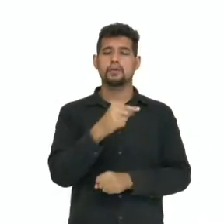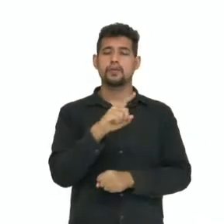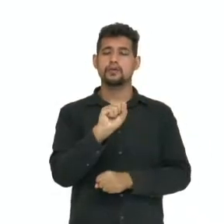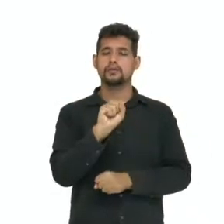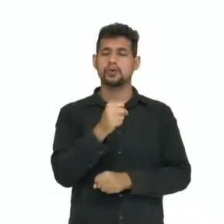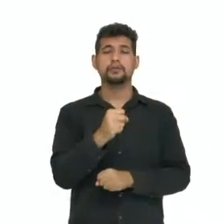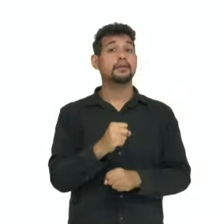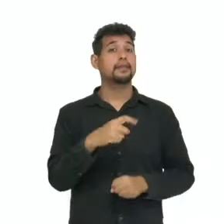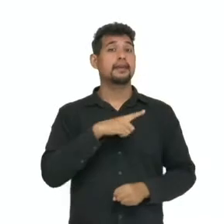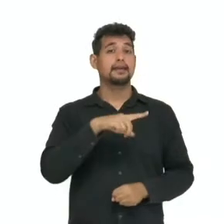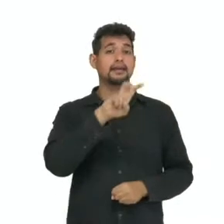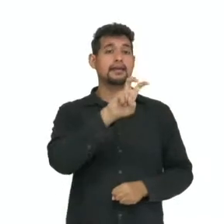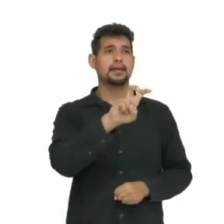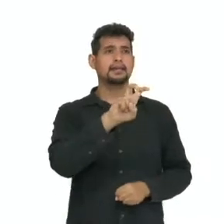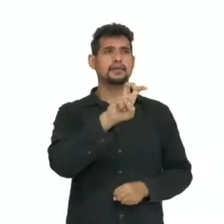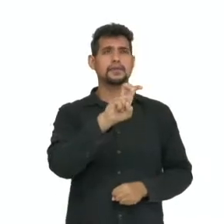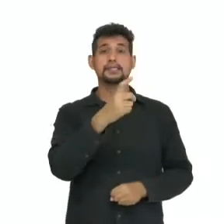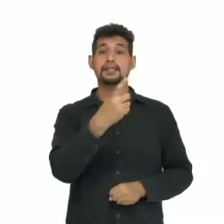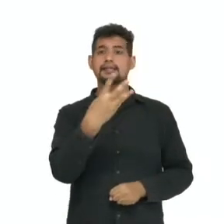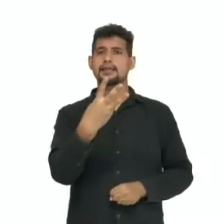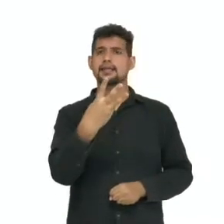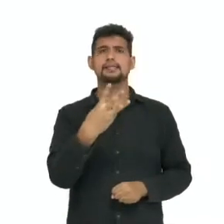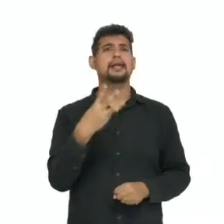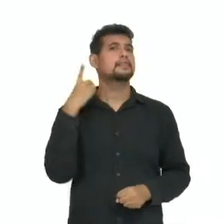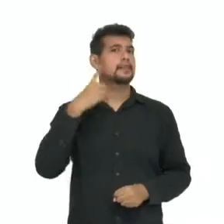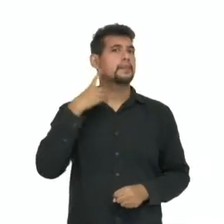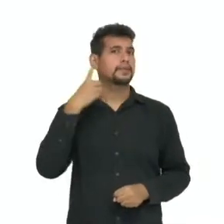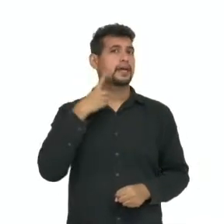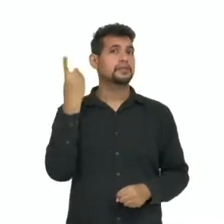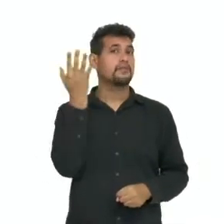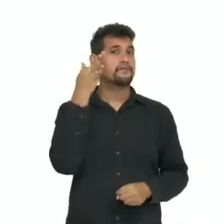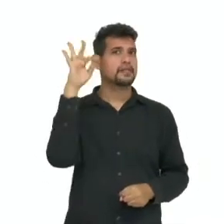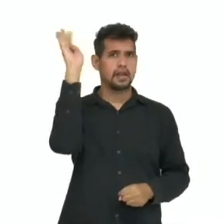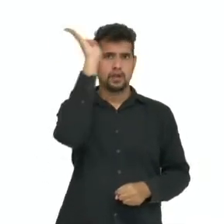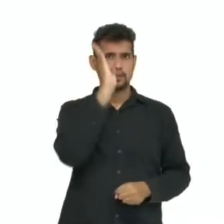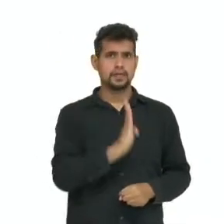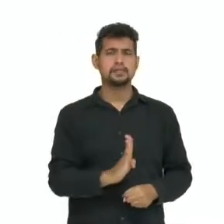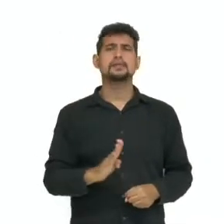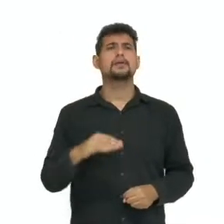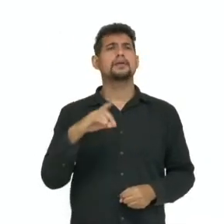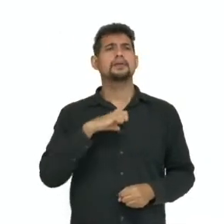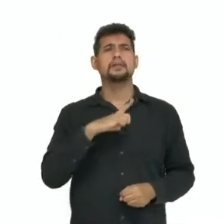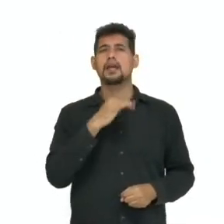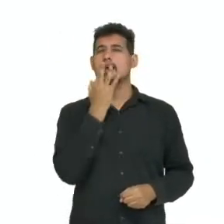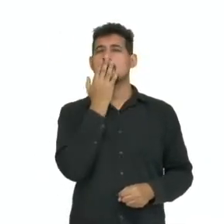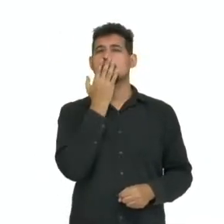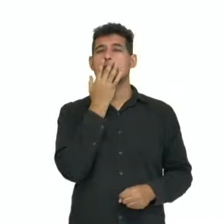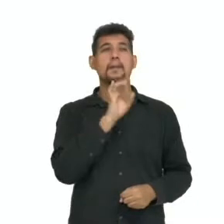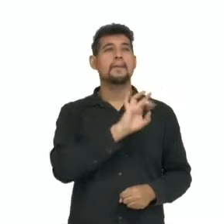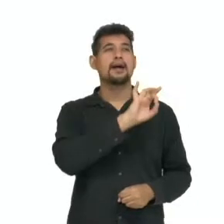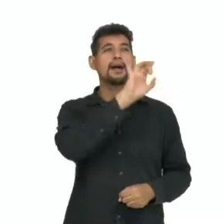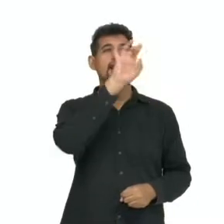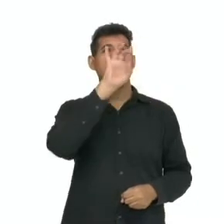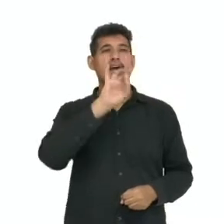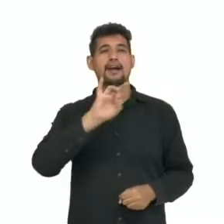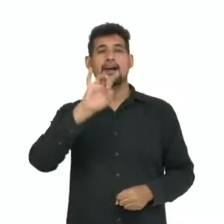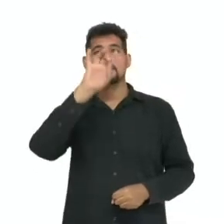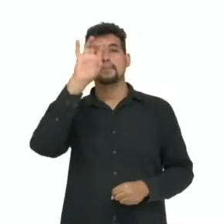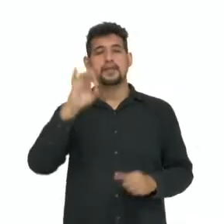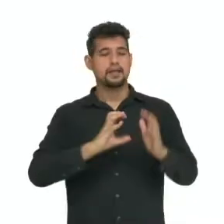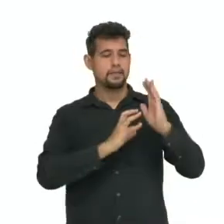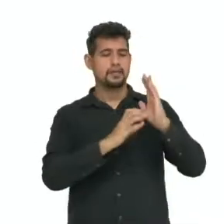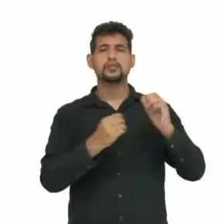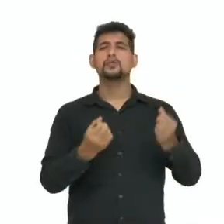São 513 deputados federais no Brasil. Aqui então você tem as cores para cada partido político,